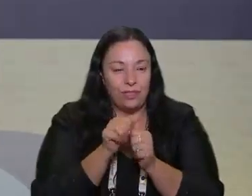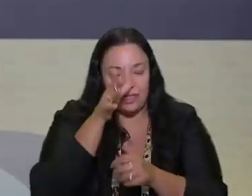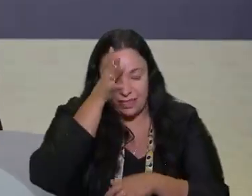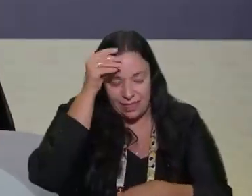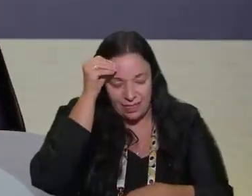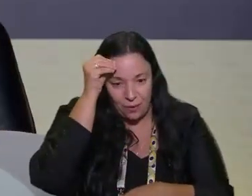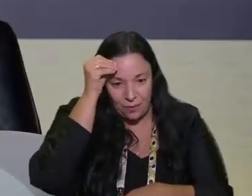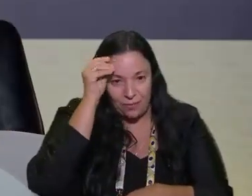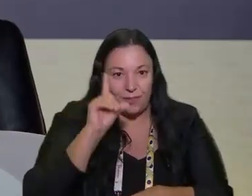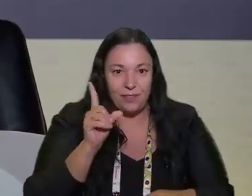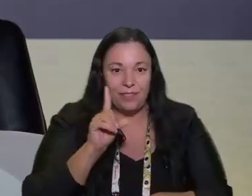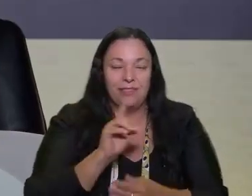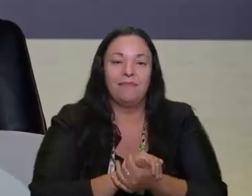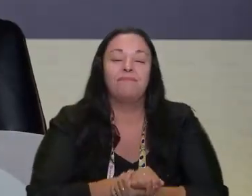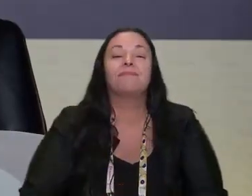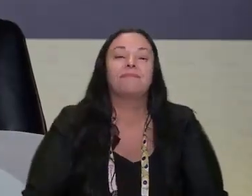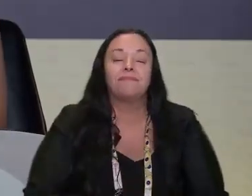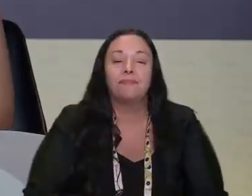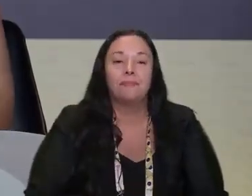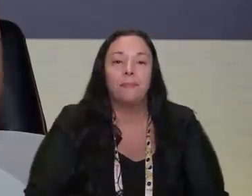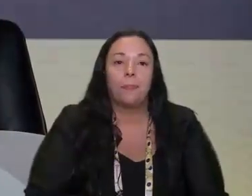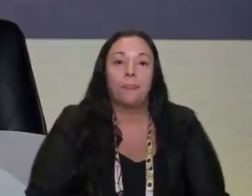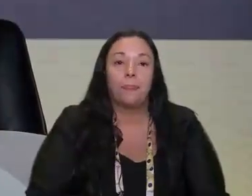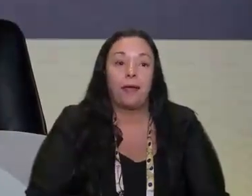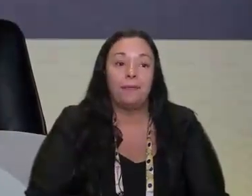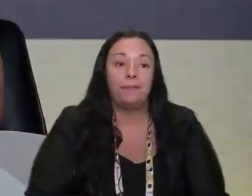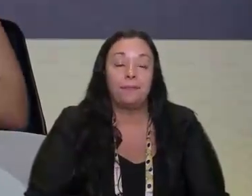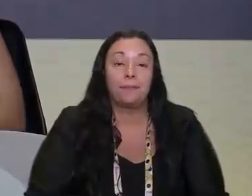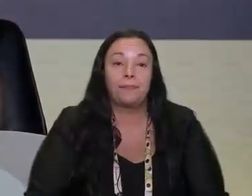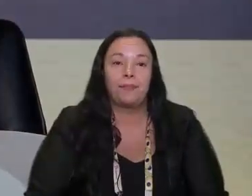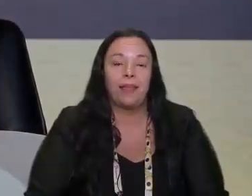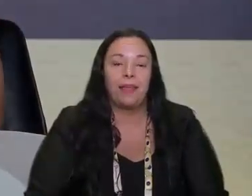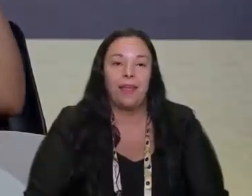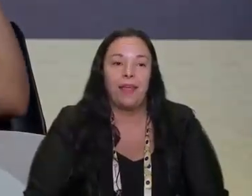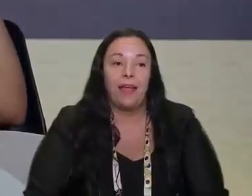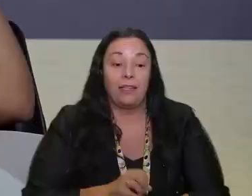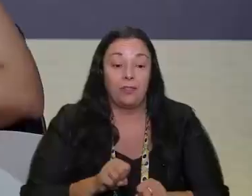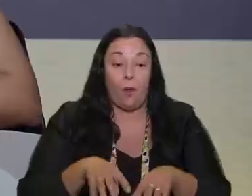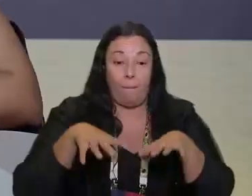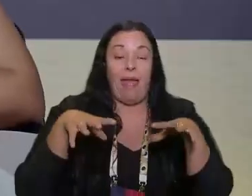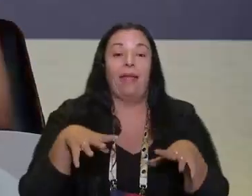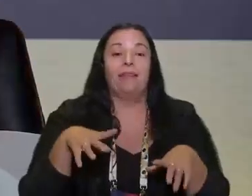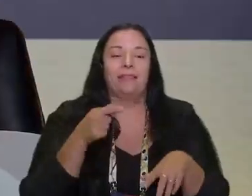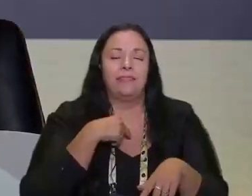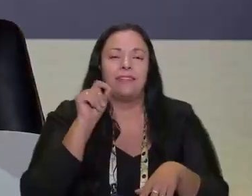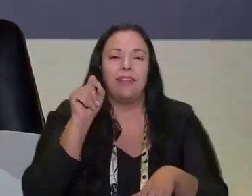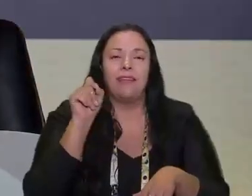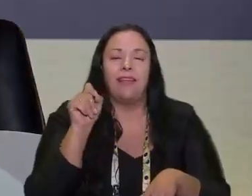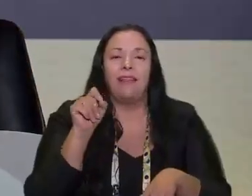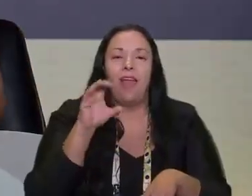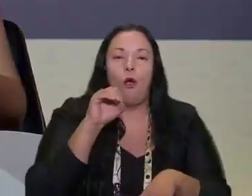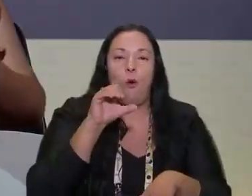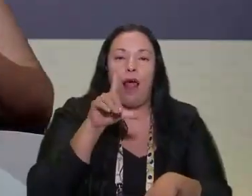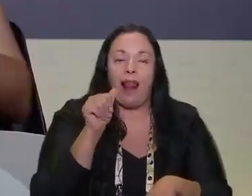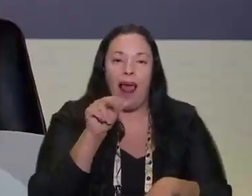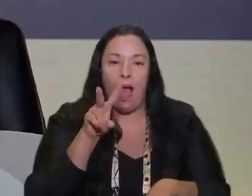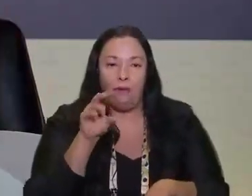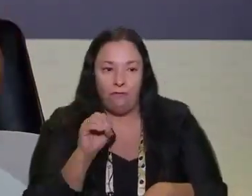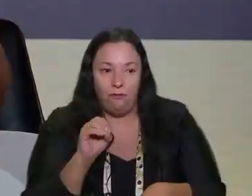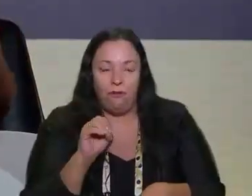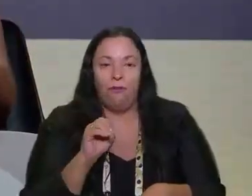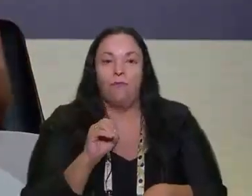nenhum. E aí, enfim, essa descoberta do Olavo de quem ele é, que inclusive enfim, fala